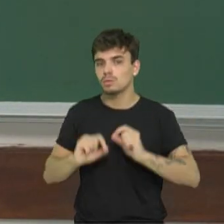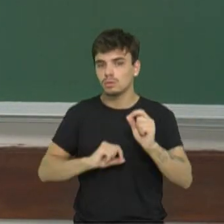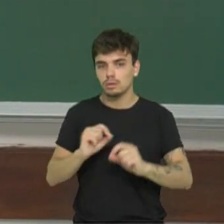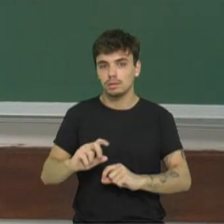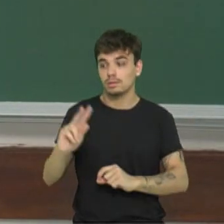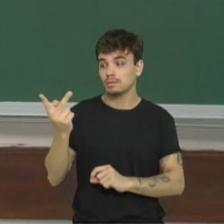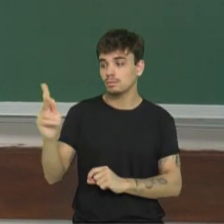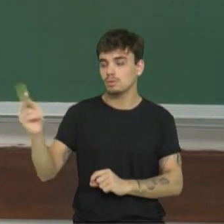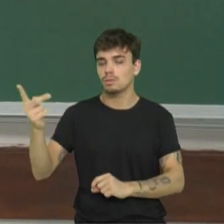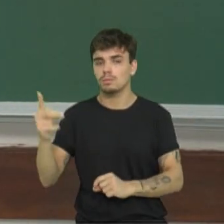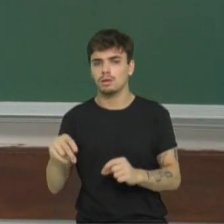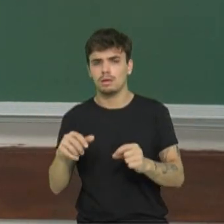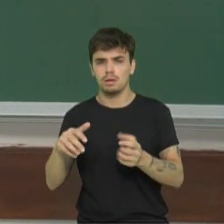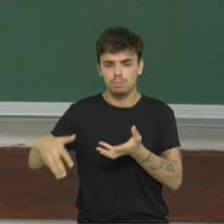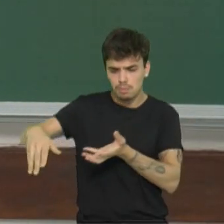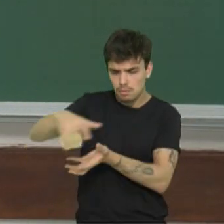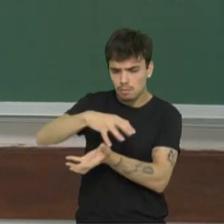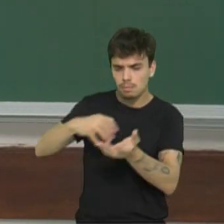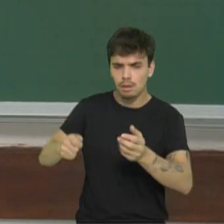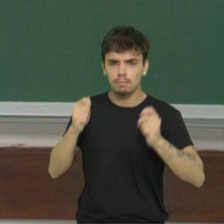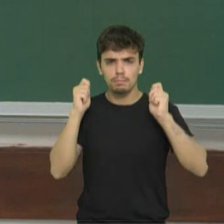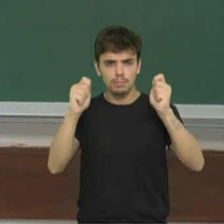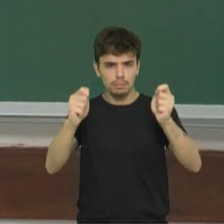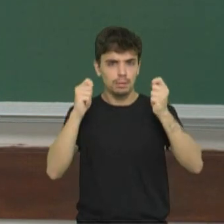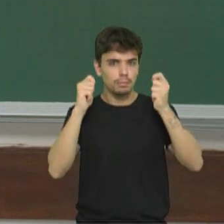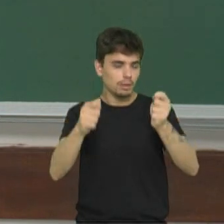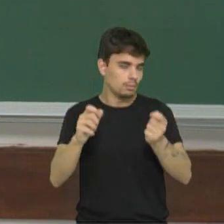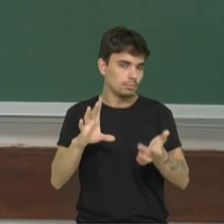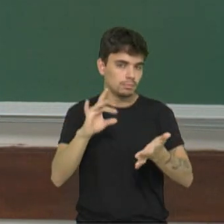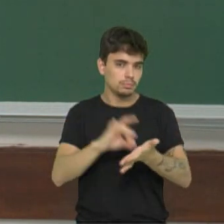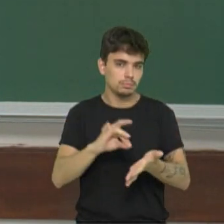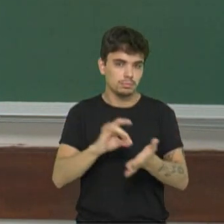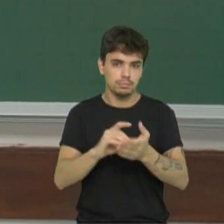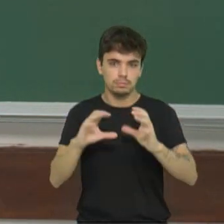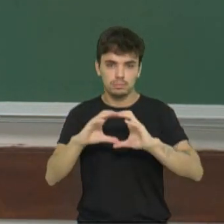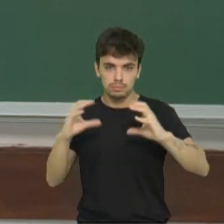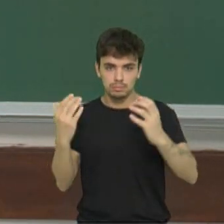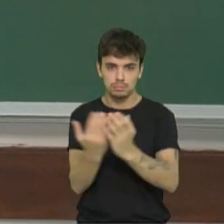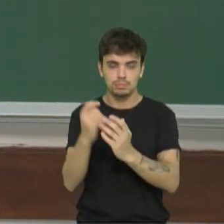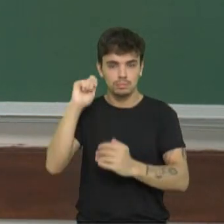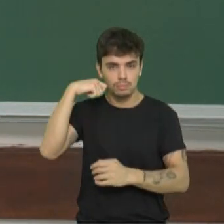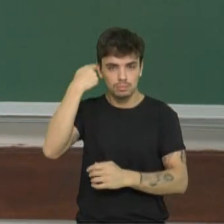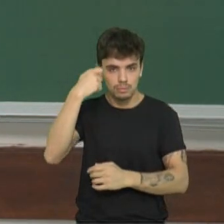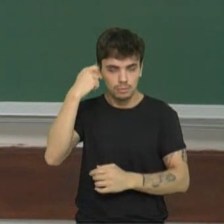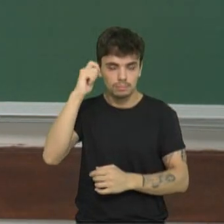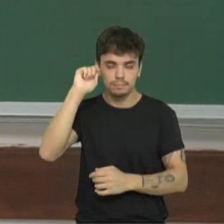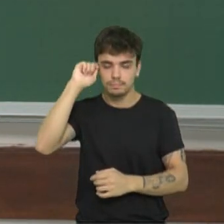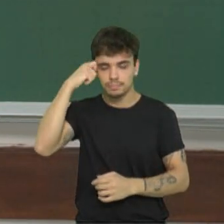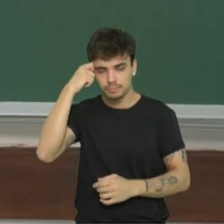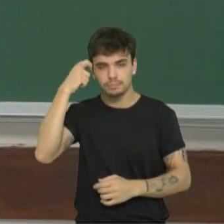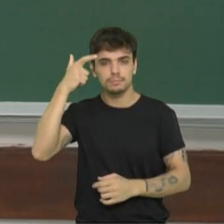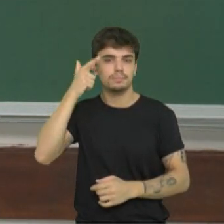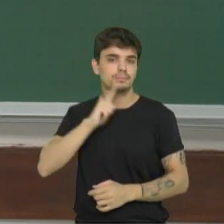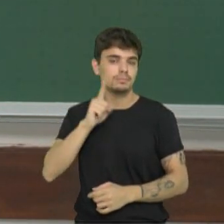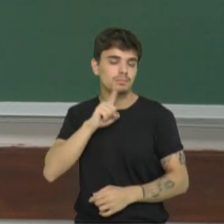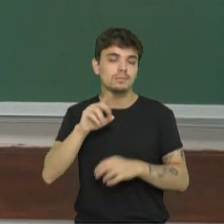movimento grande de protesto, de afirmação da comunidade negra americana. E